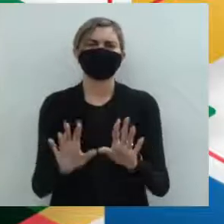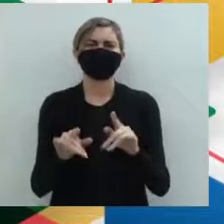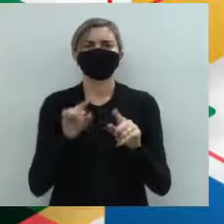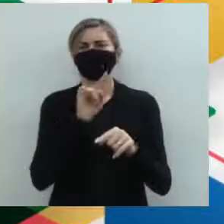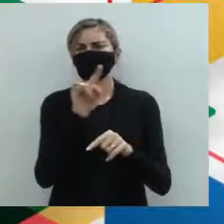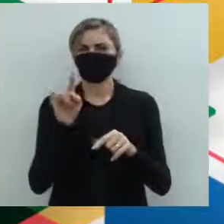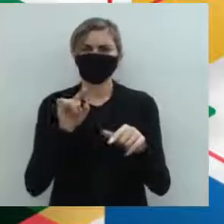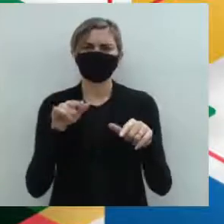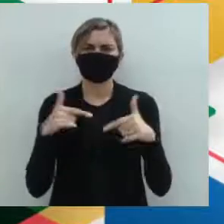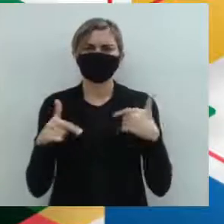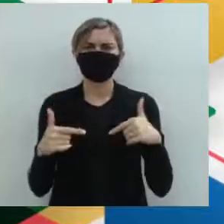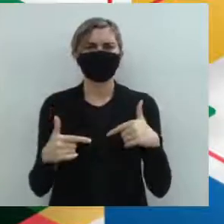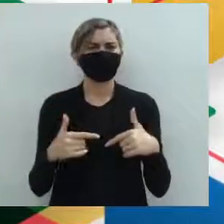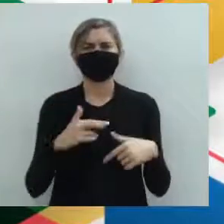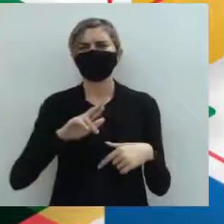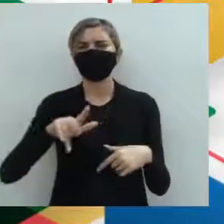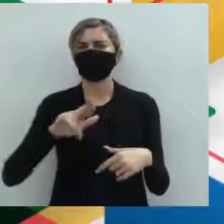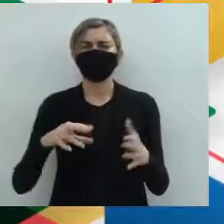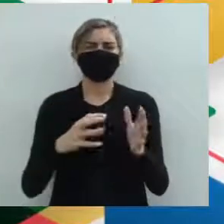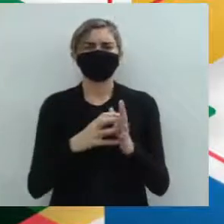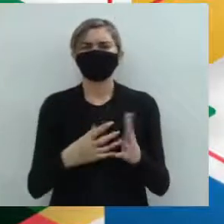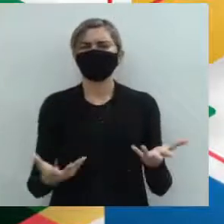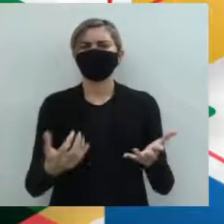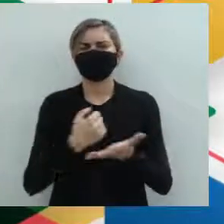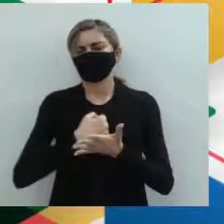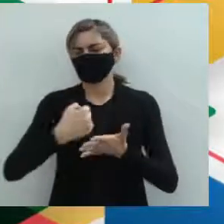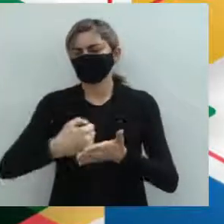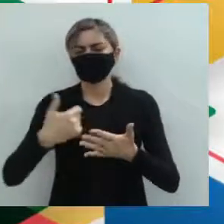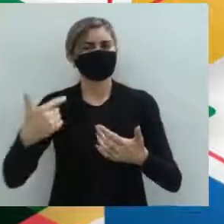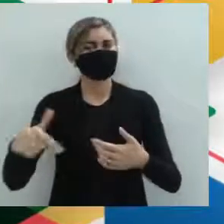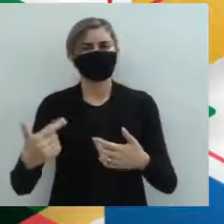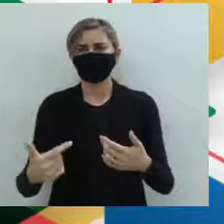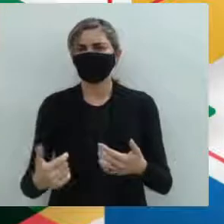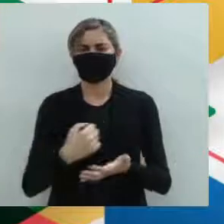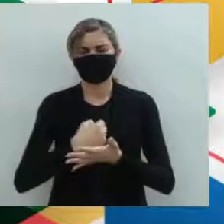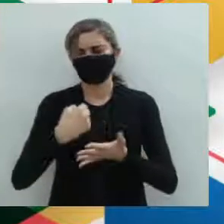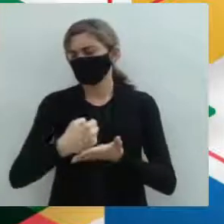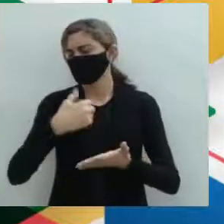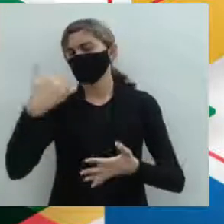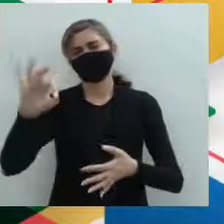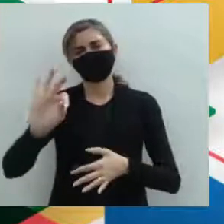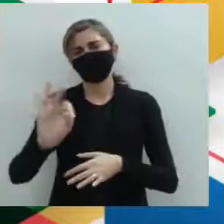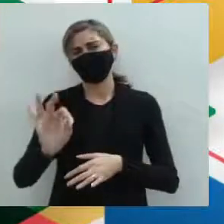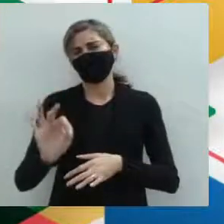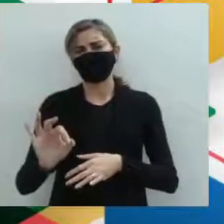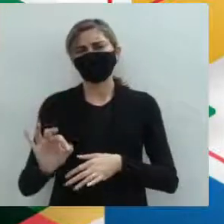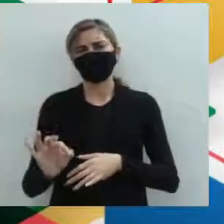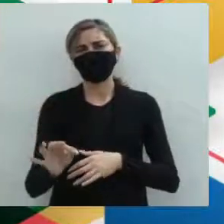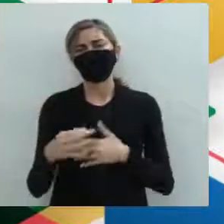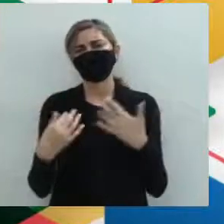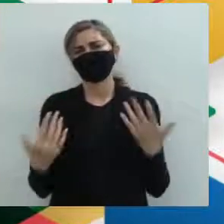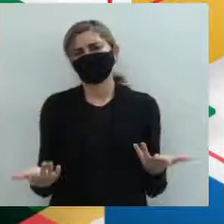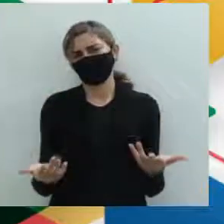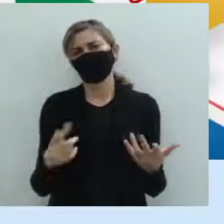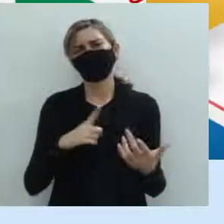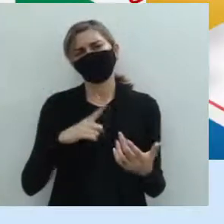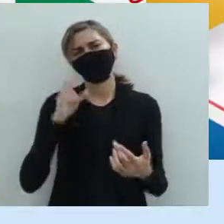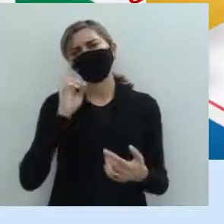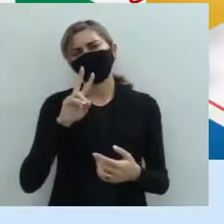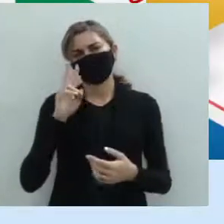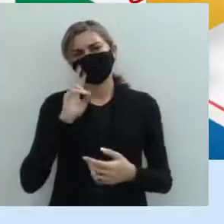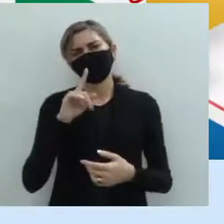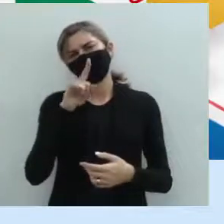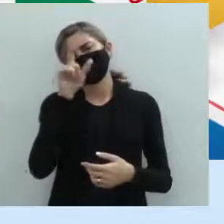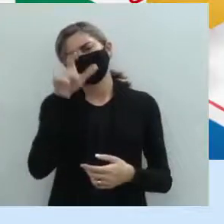esse entregador, ele não é funcionário, ele não é empregado, ele não vai ter carteira assinada, tá certo? Então, a gente tem que lembrar que